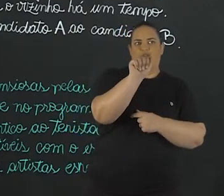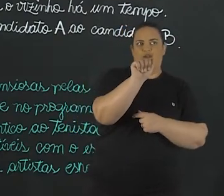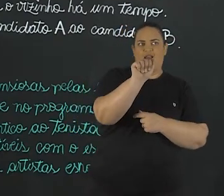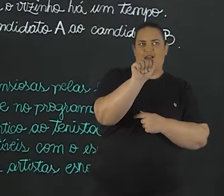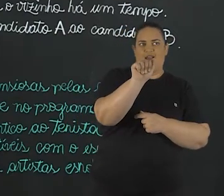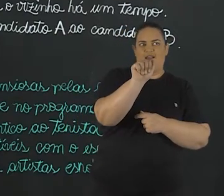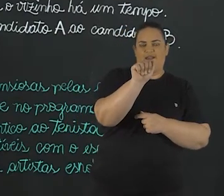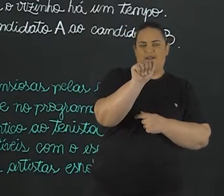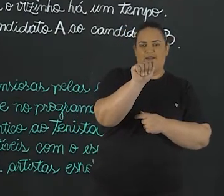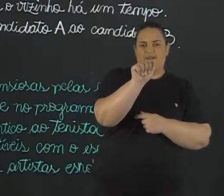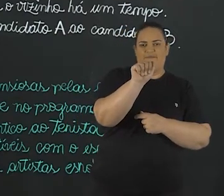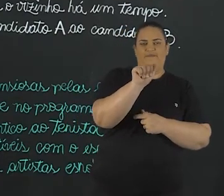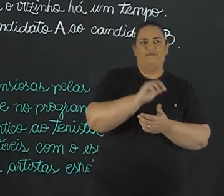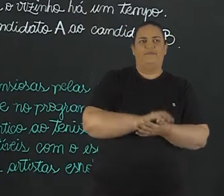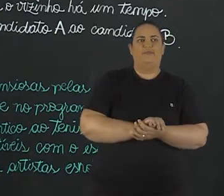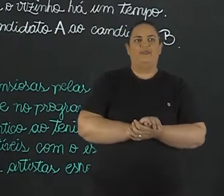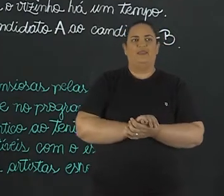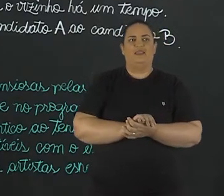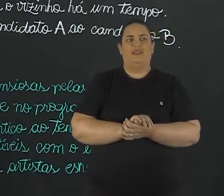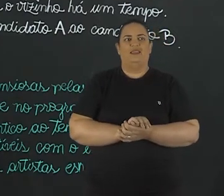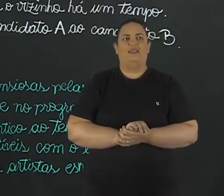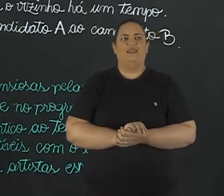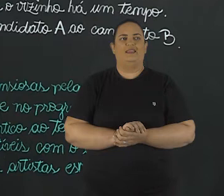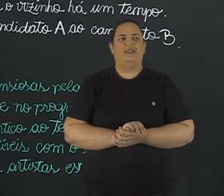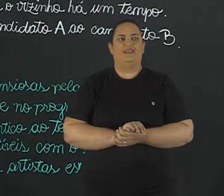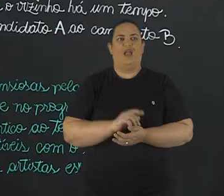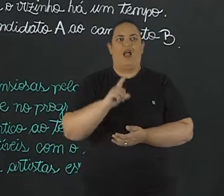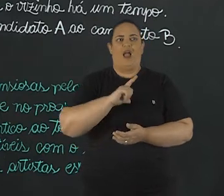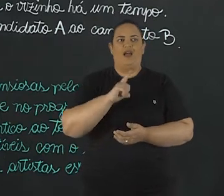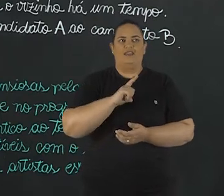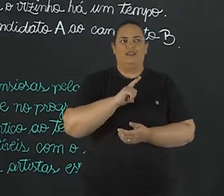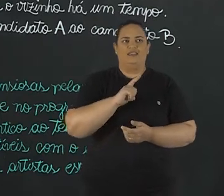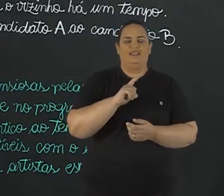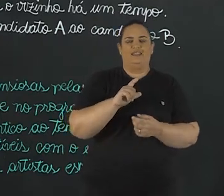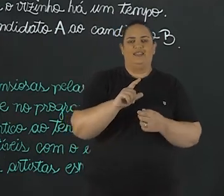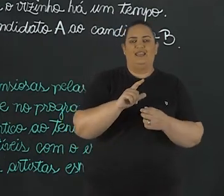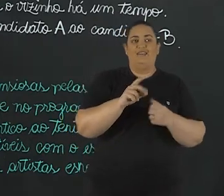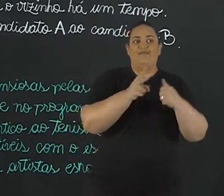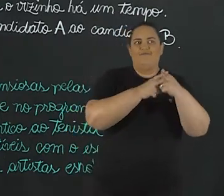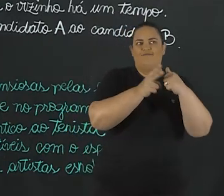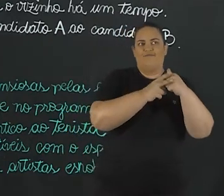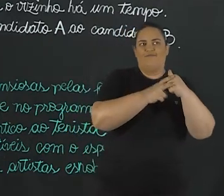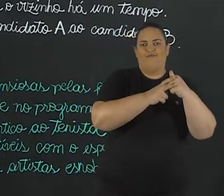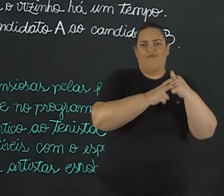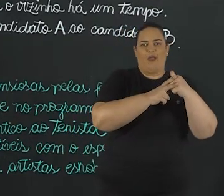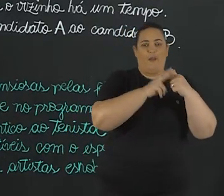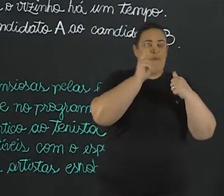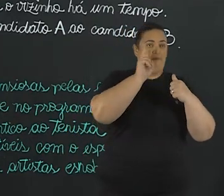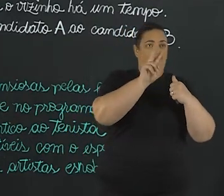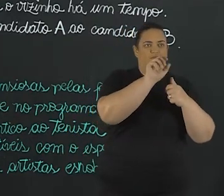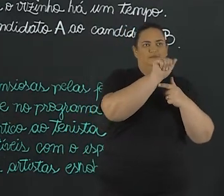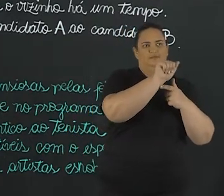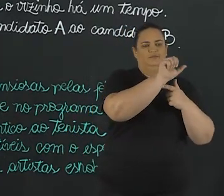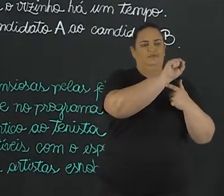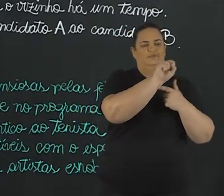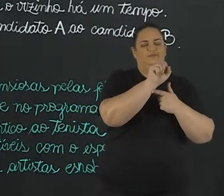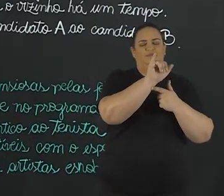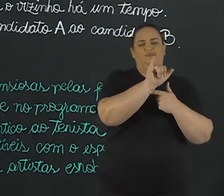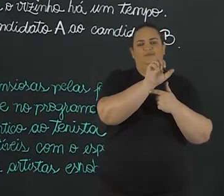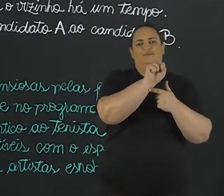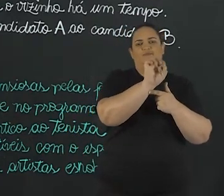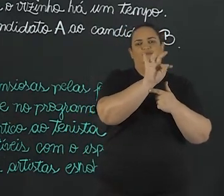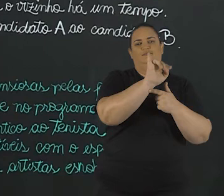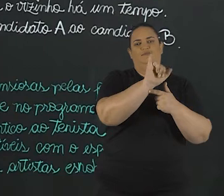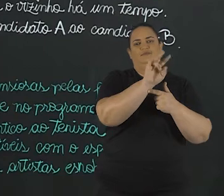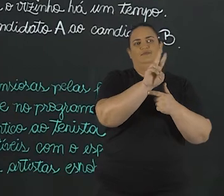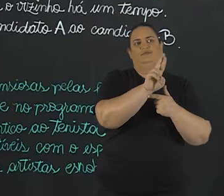regência do verbo assistir. Então, nós temos um termo regente, que é o verbo assistir, na sua forma assistimos, e o termo